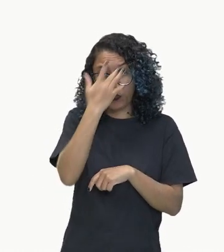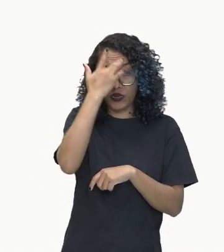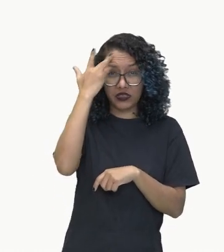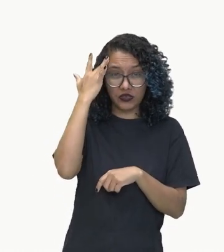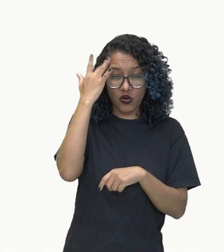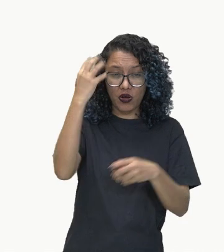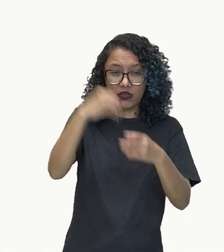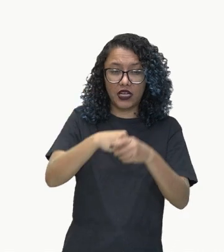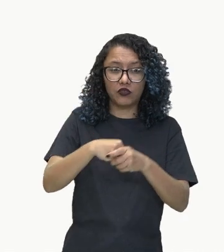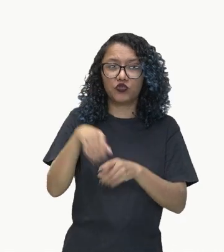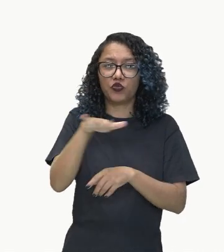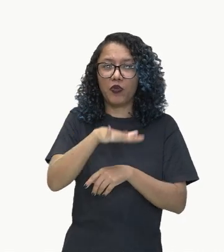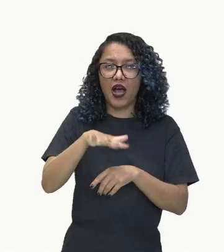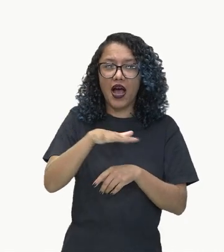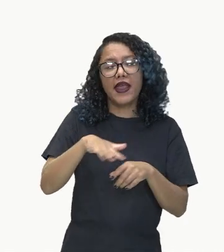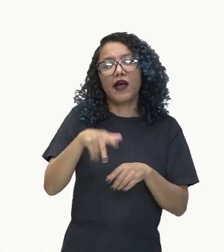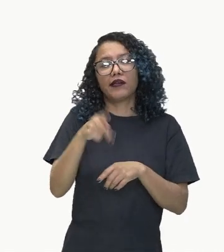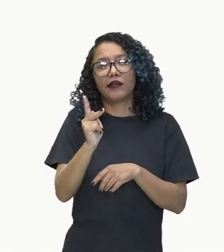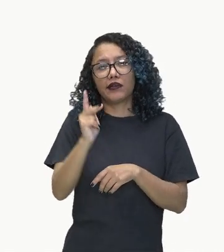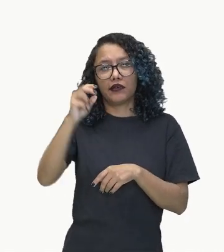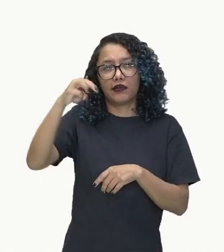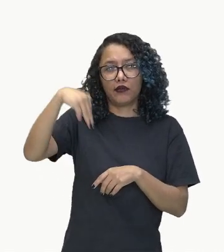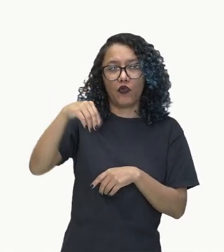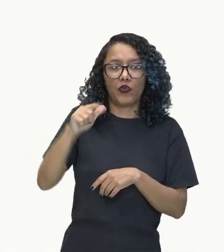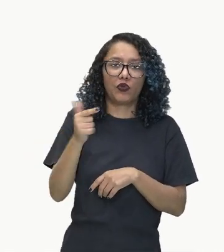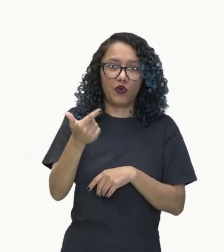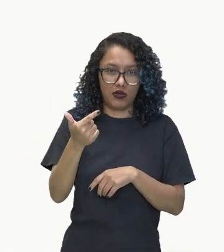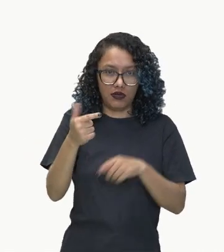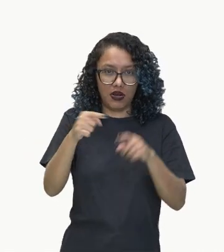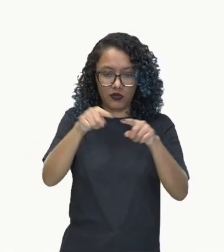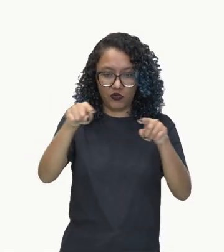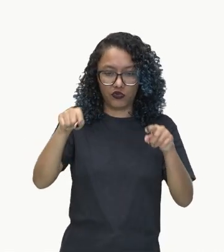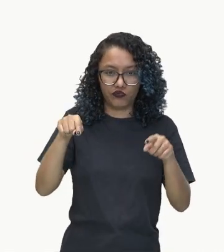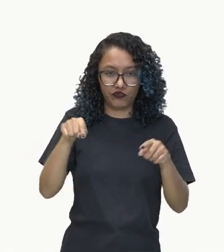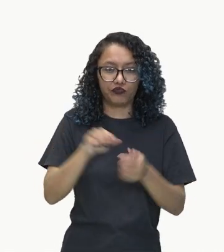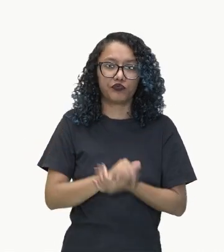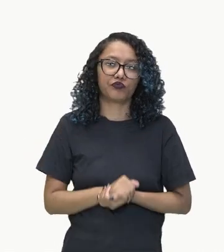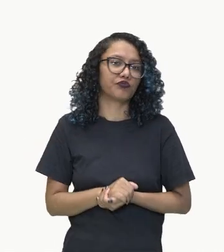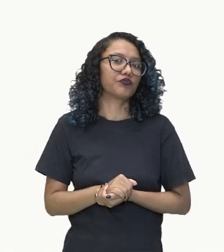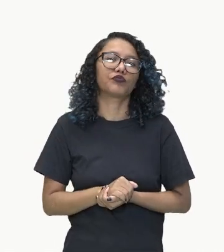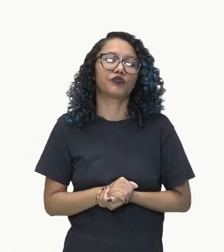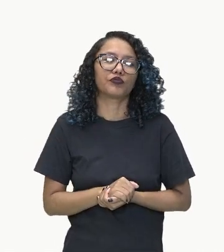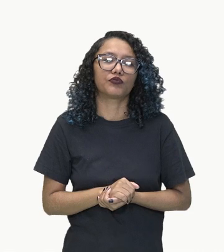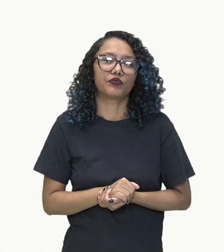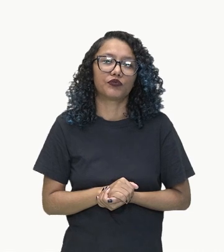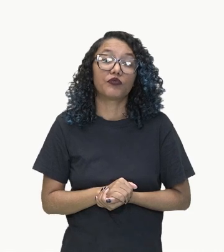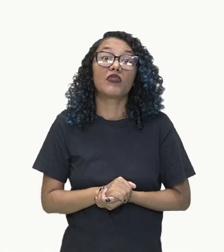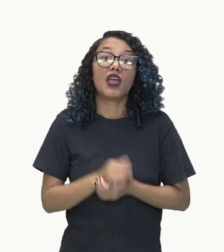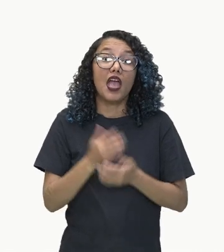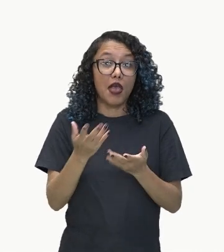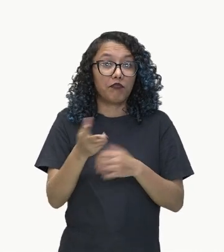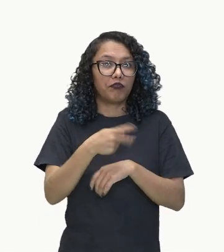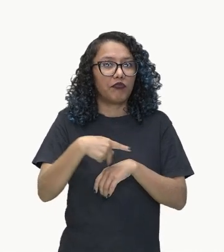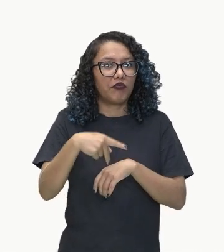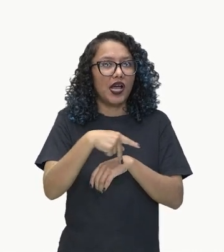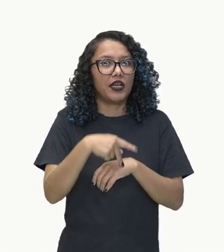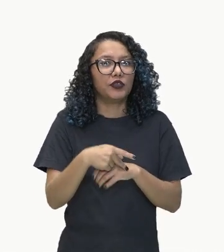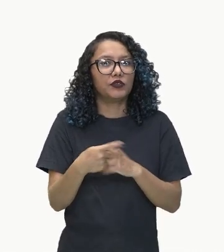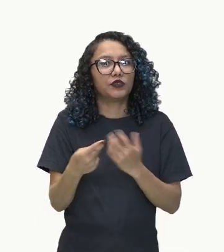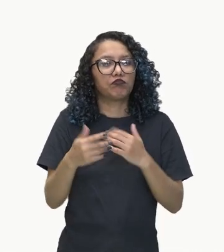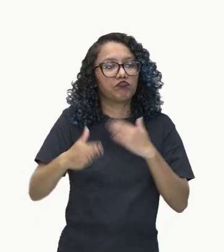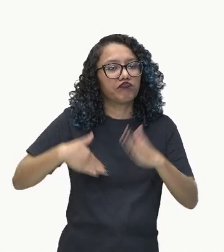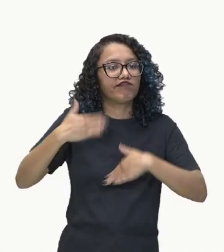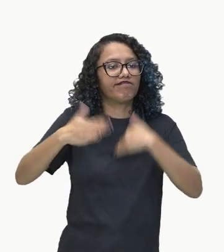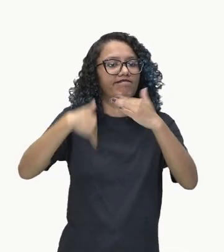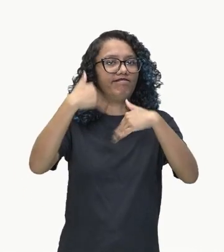começa verificando essas informações do Canadá, que é um país considerado país de primeiro mundo, é um país que hoje